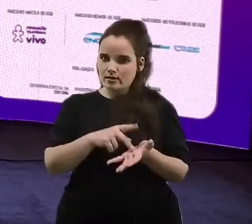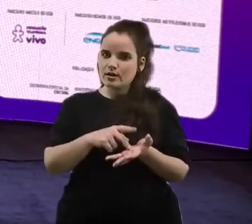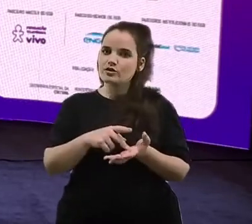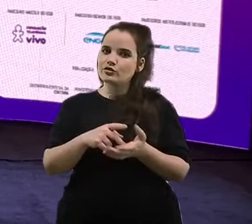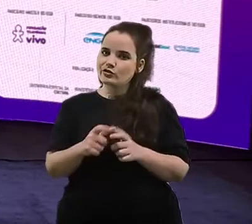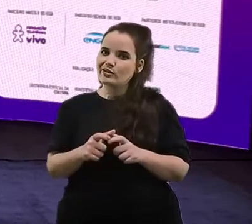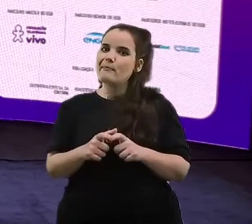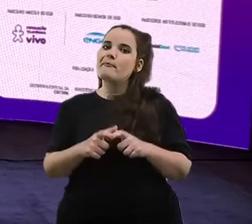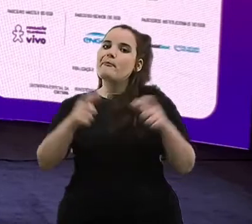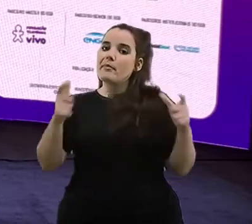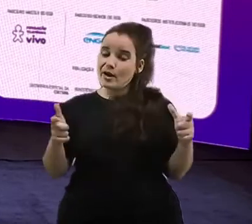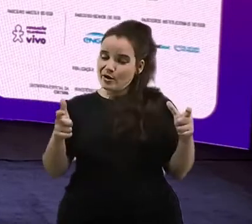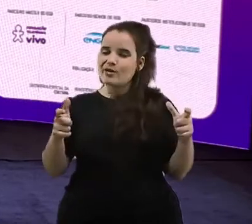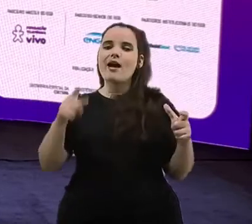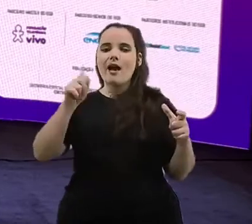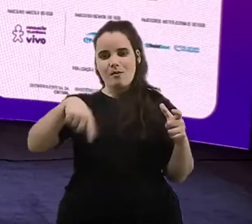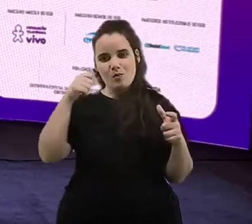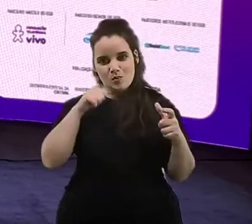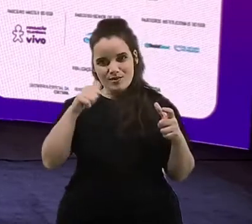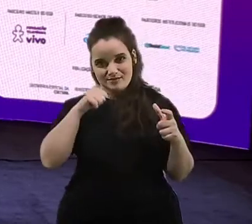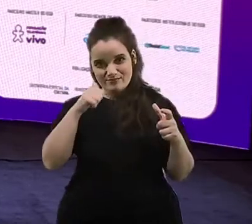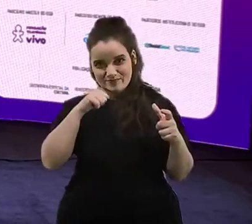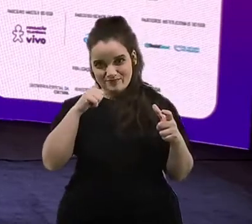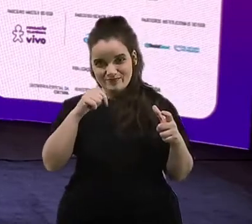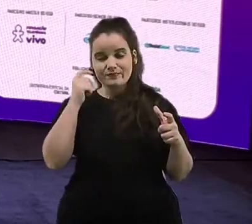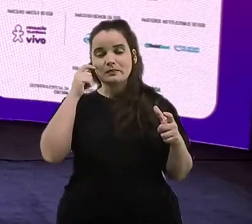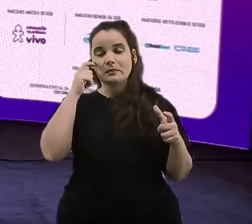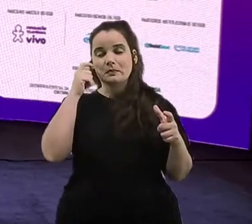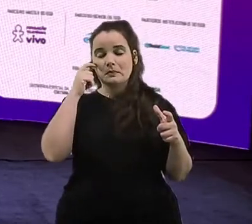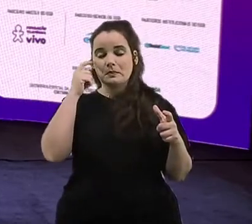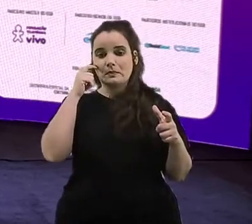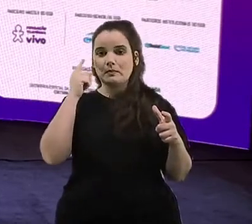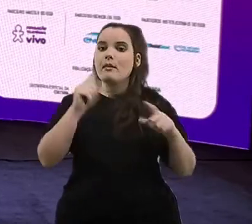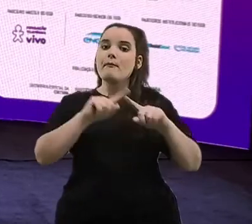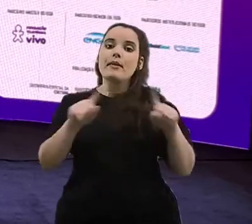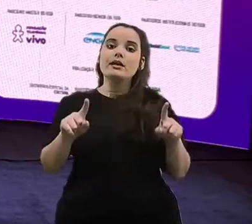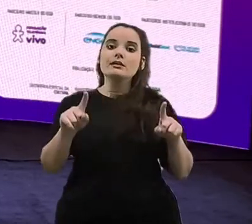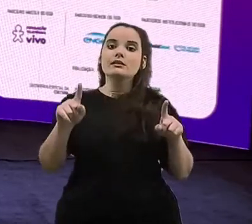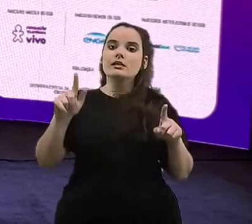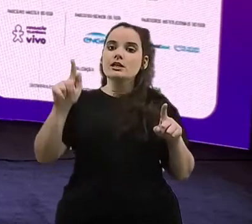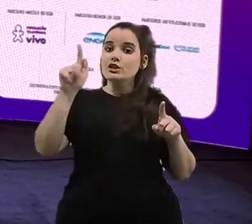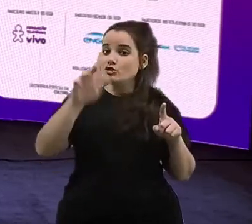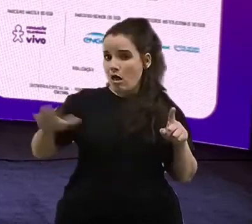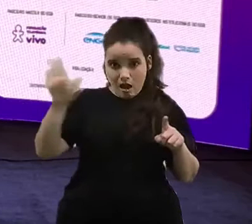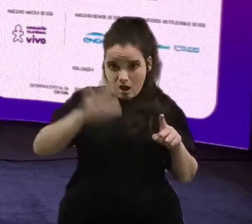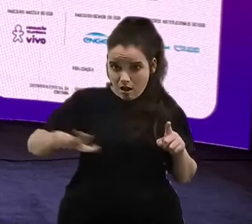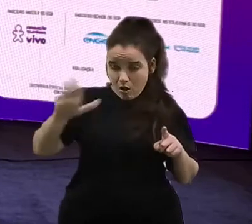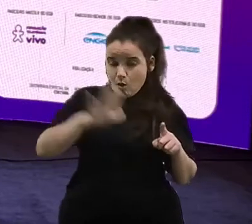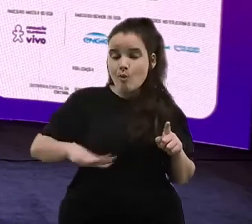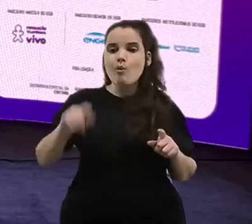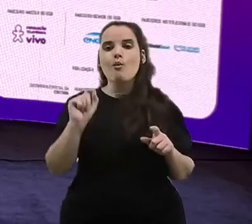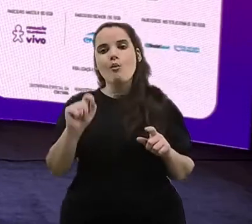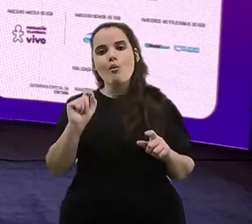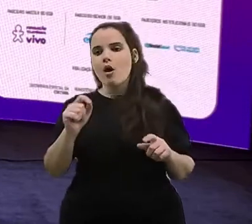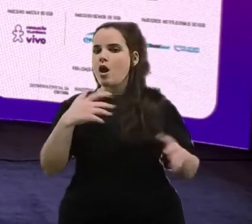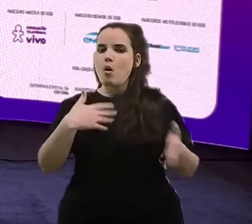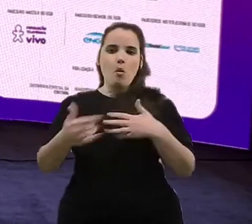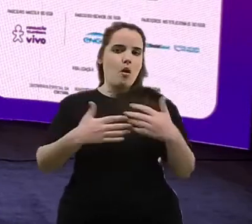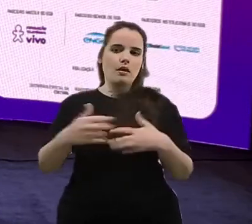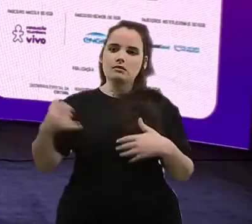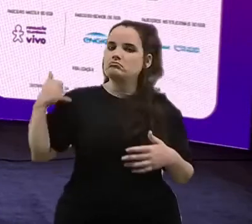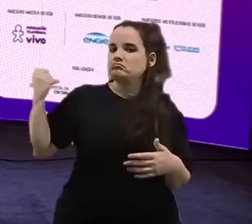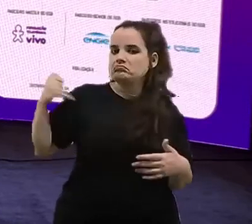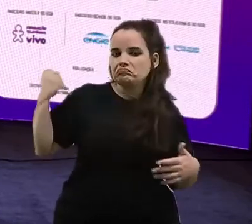feminino, mas, de forma geral, as pessoas de qualquer idade, de qualquer